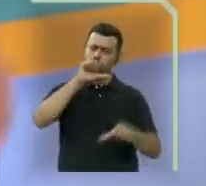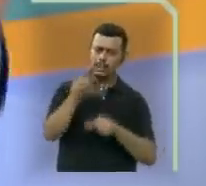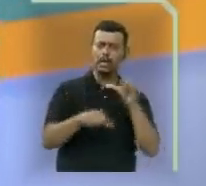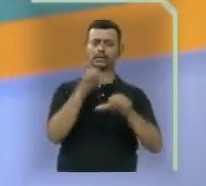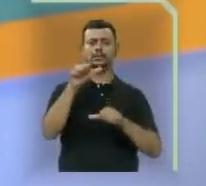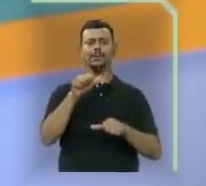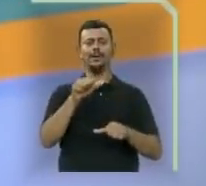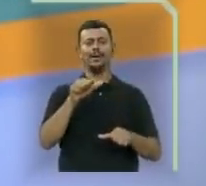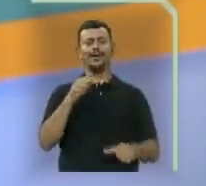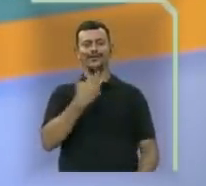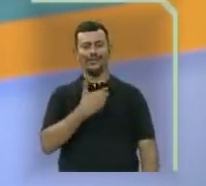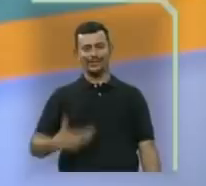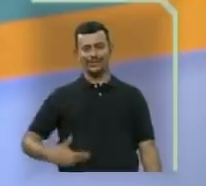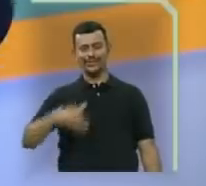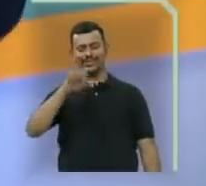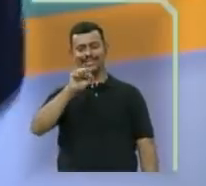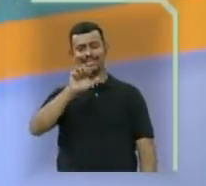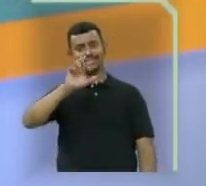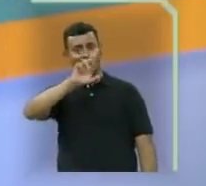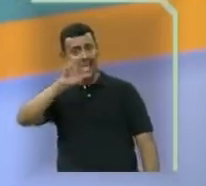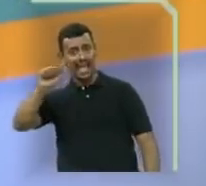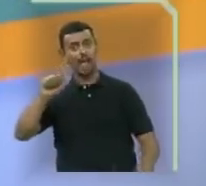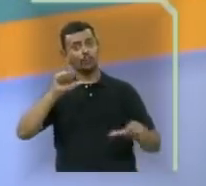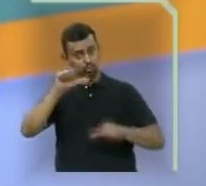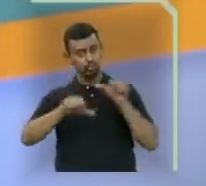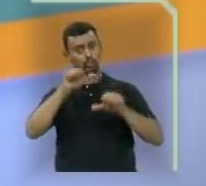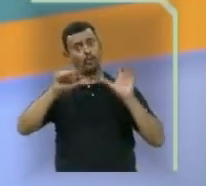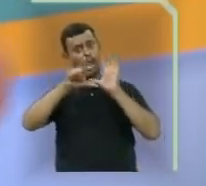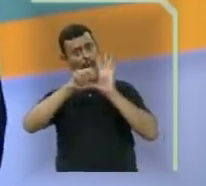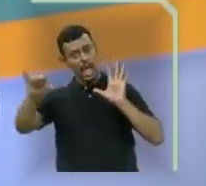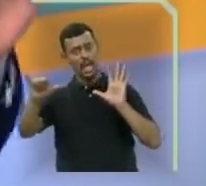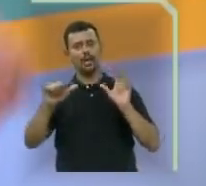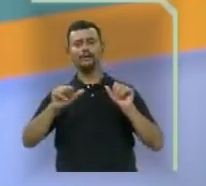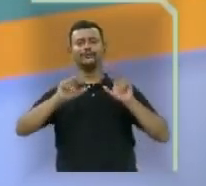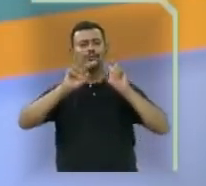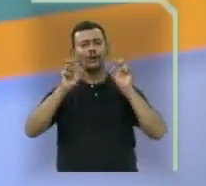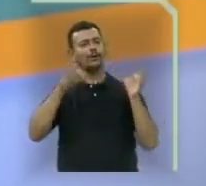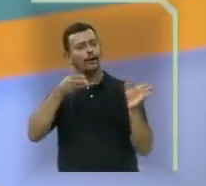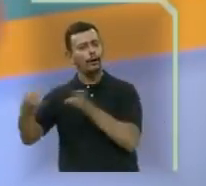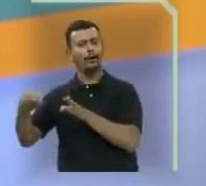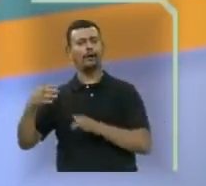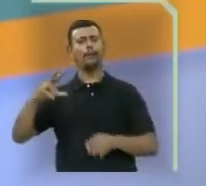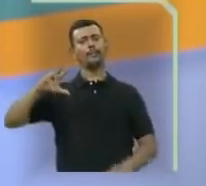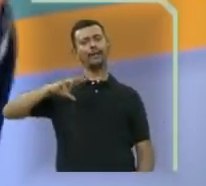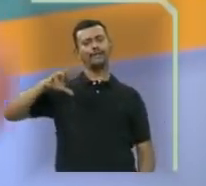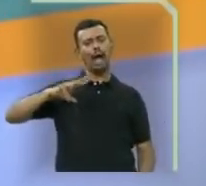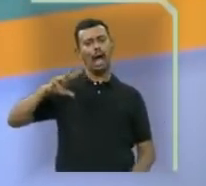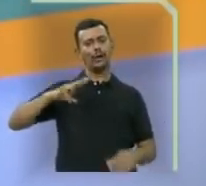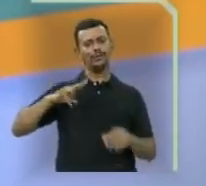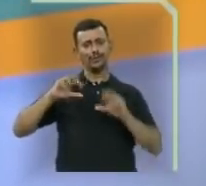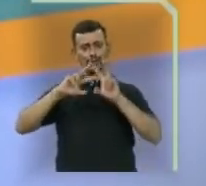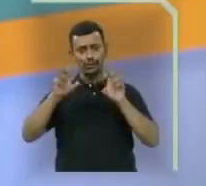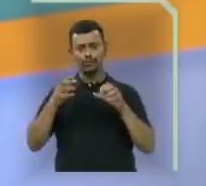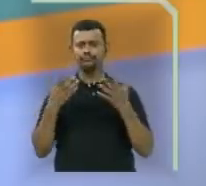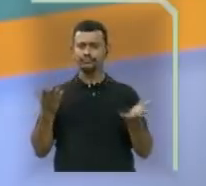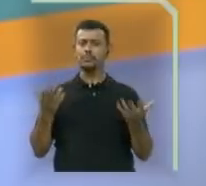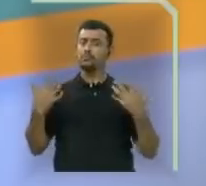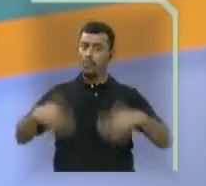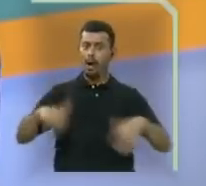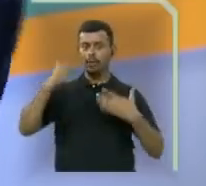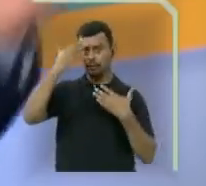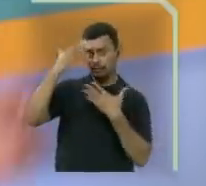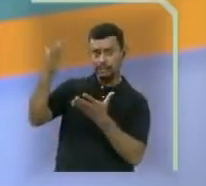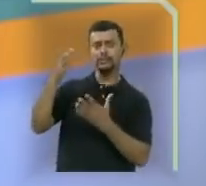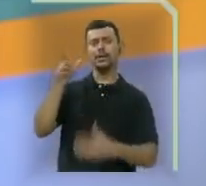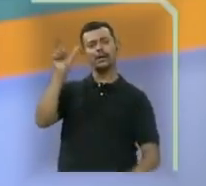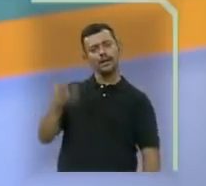PSDB, que alterou uma lei que permitiu que a gente entrasse dentro de um fundo privado que está no Tribunal de Justiça. Quero agradecer ao doutor Manuel Calças